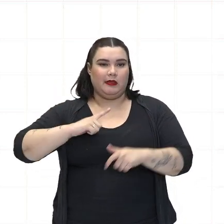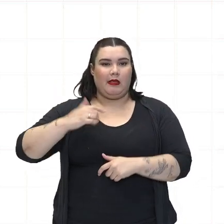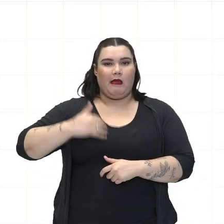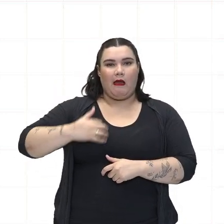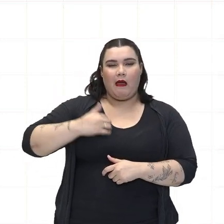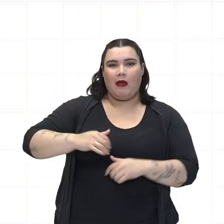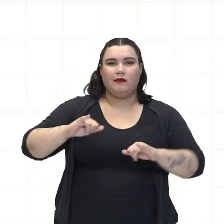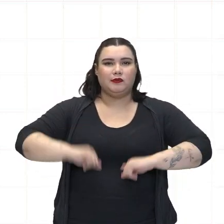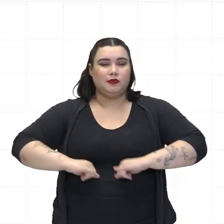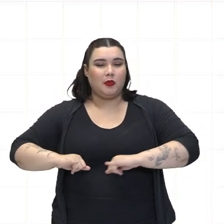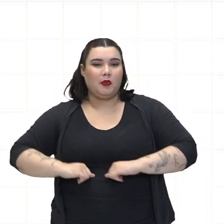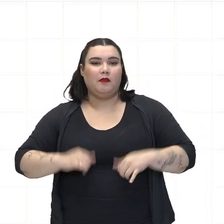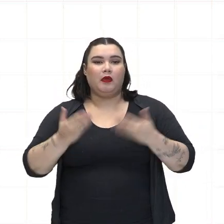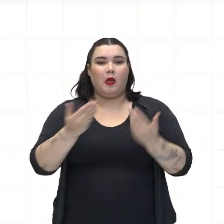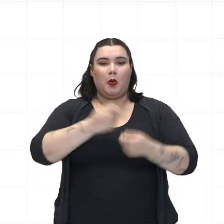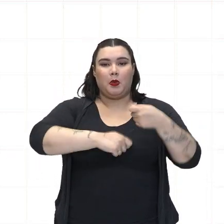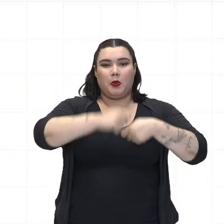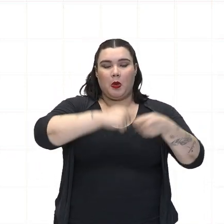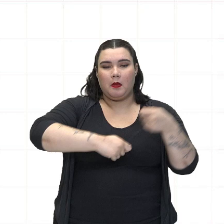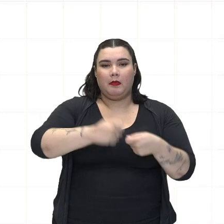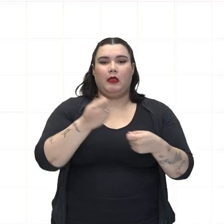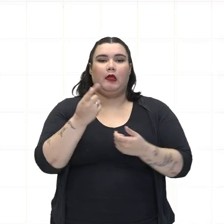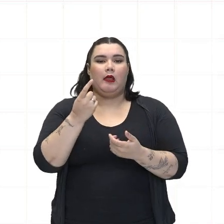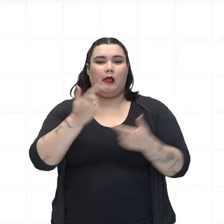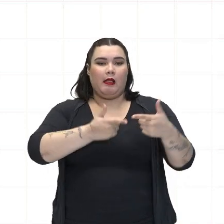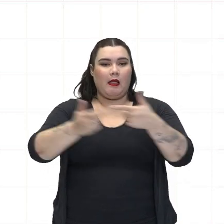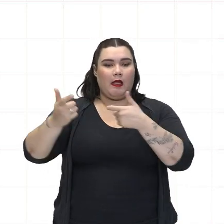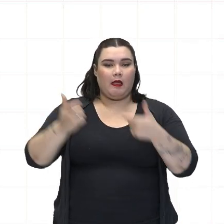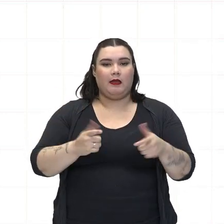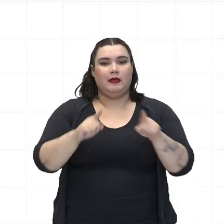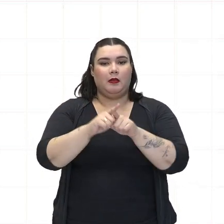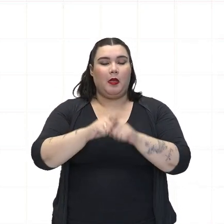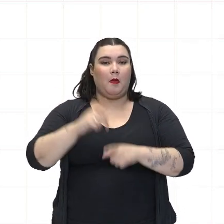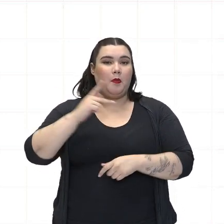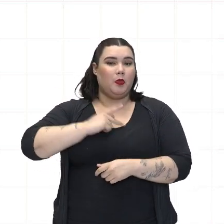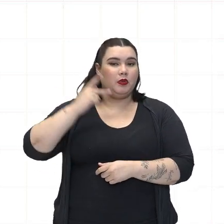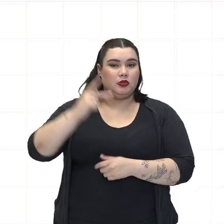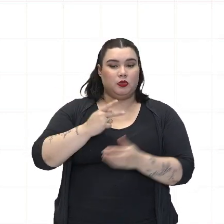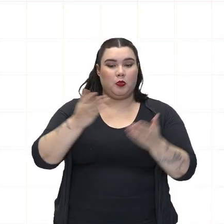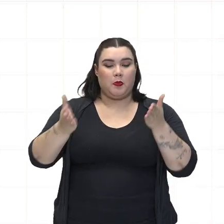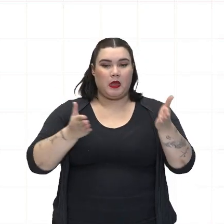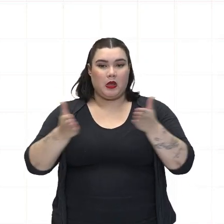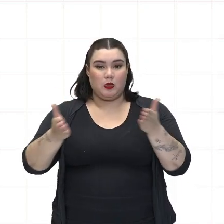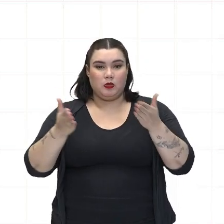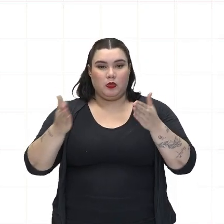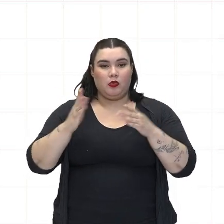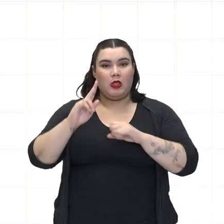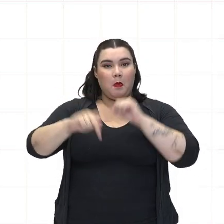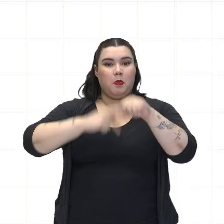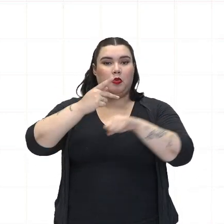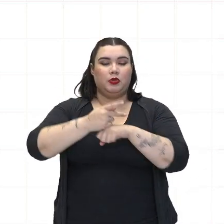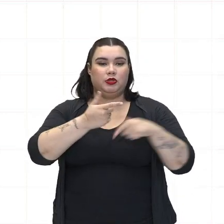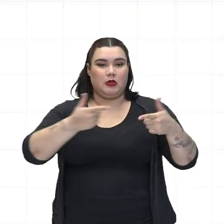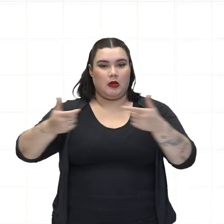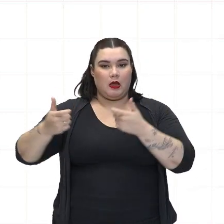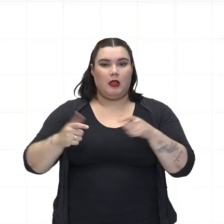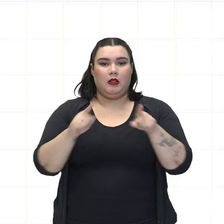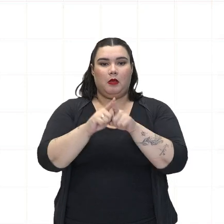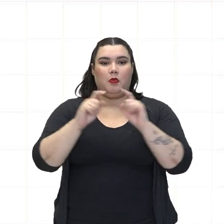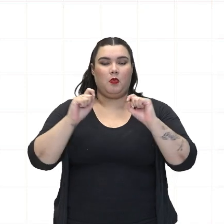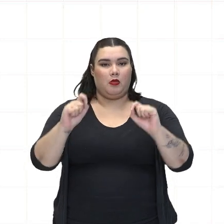econômicos da guerra, contribuiu para a instabilidade política no primeiro pós-guerra e impulsionando também o